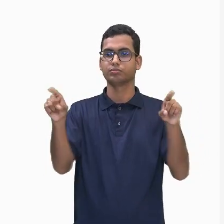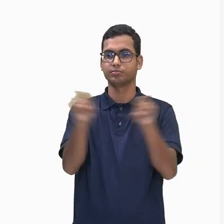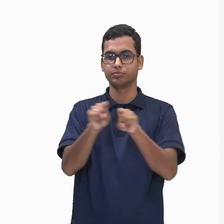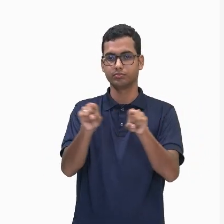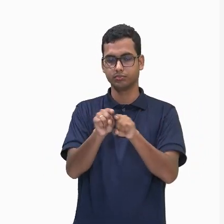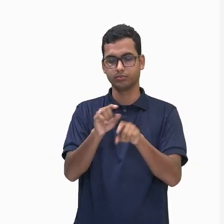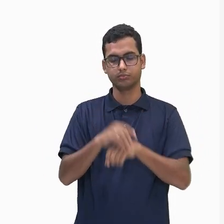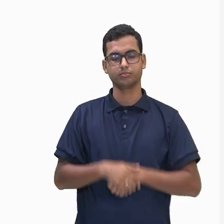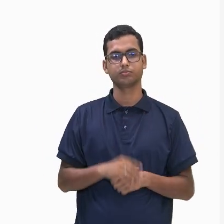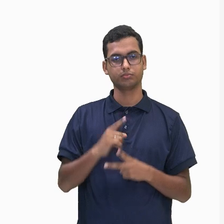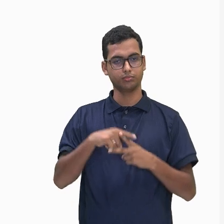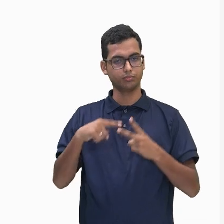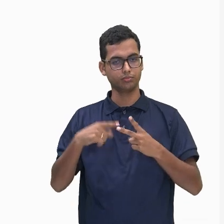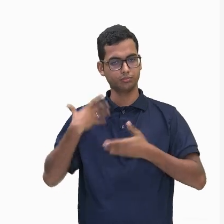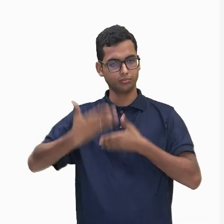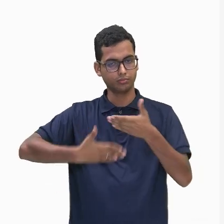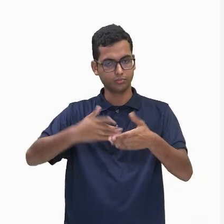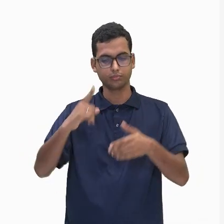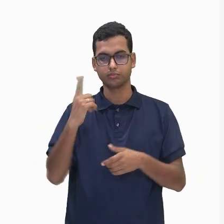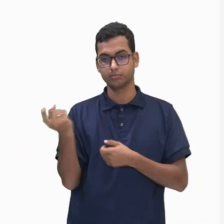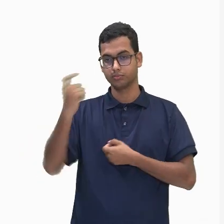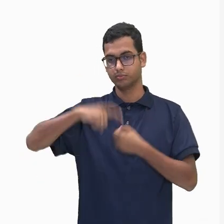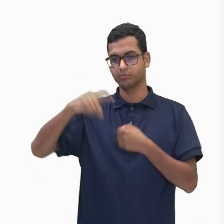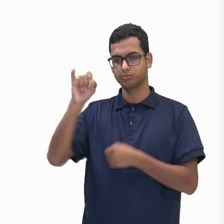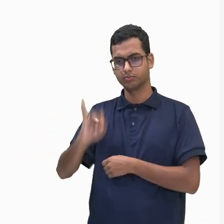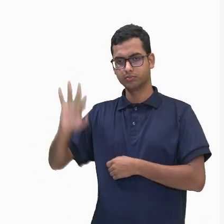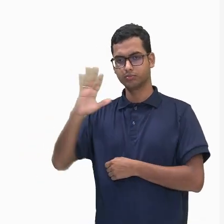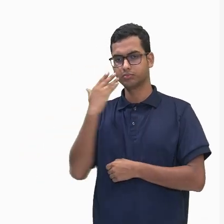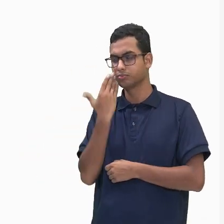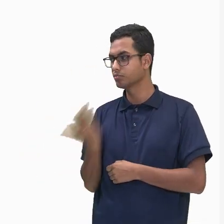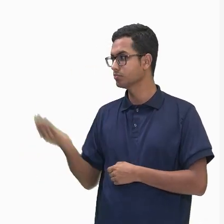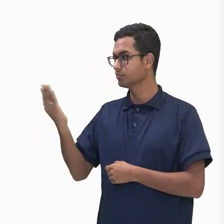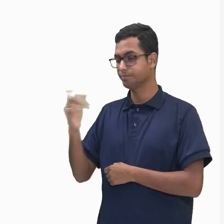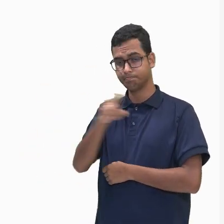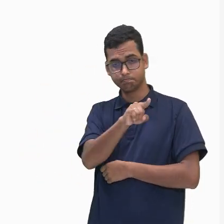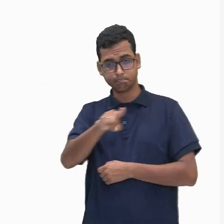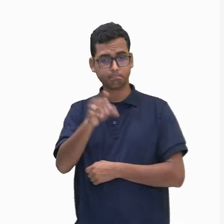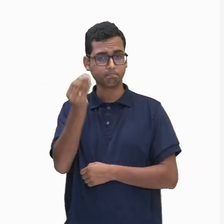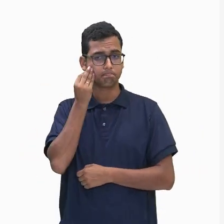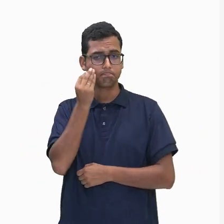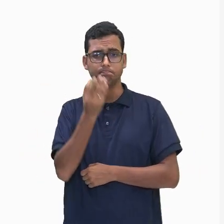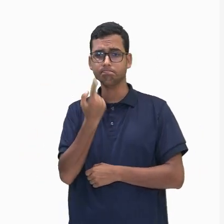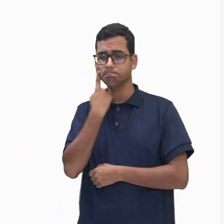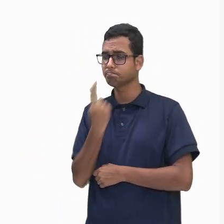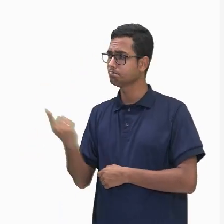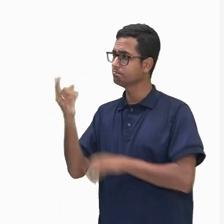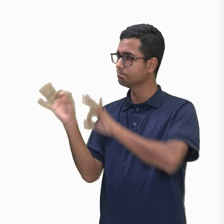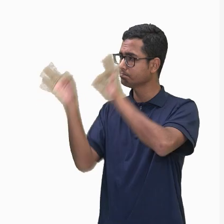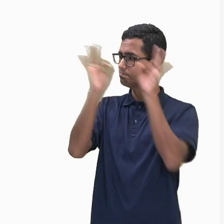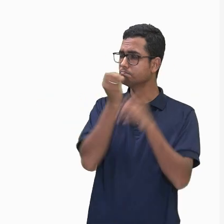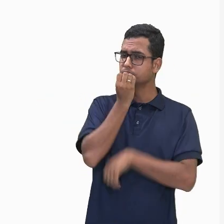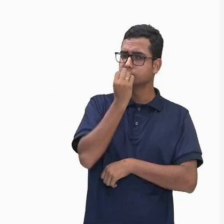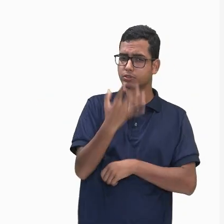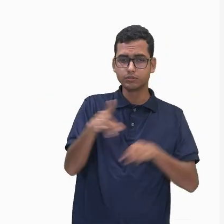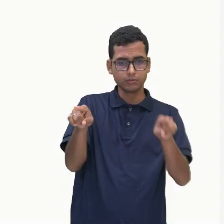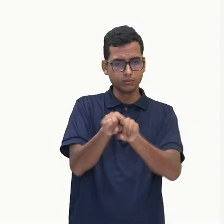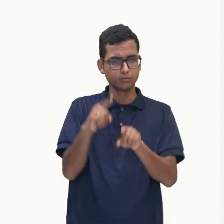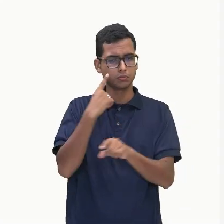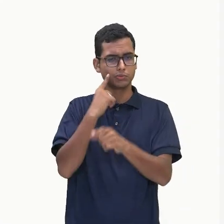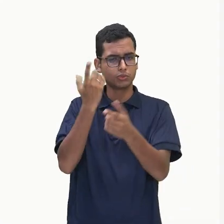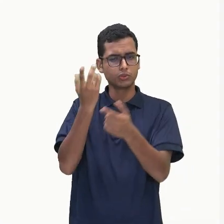aí para a nossa imagem, quero que vocês observem bem. Vimos aí a membrana